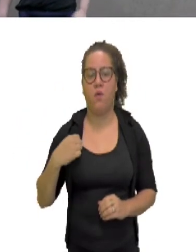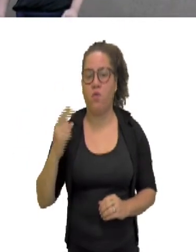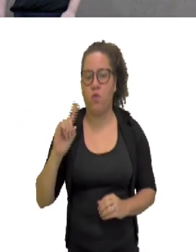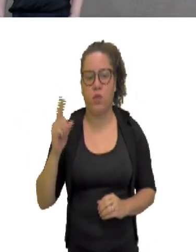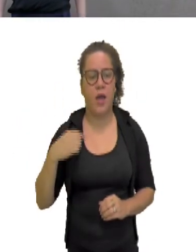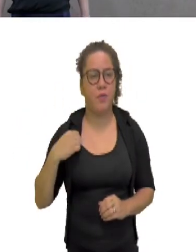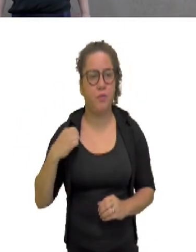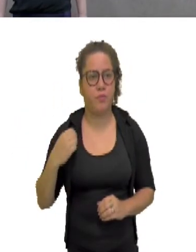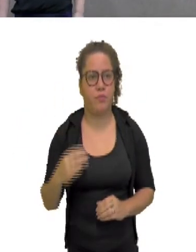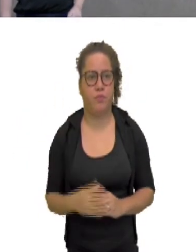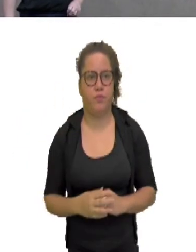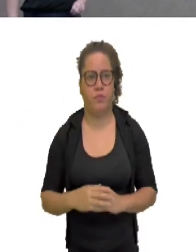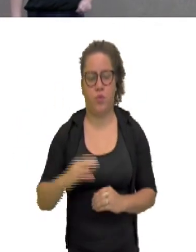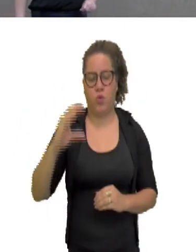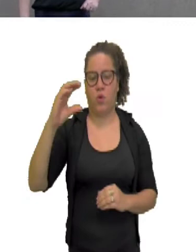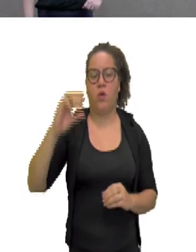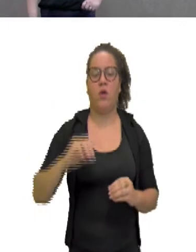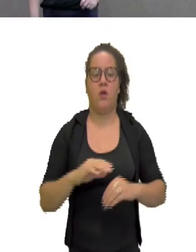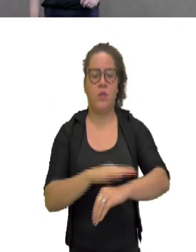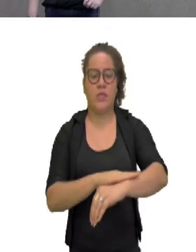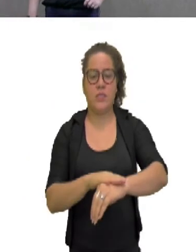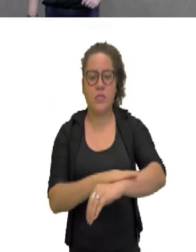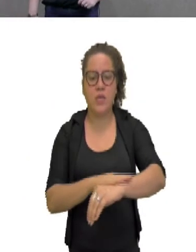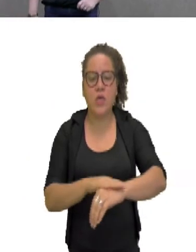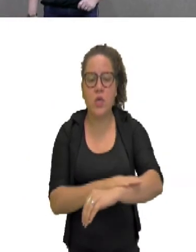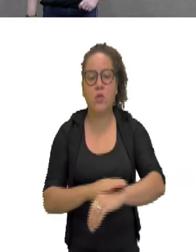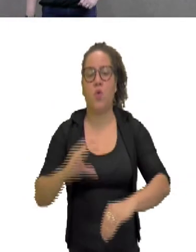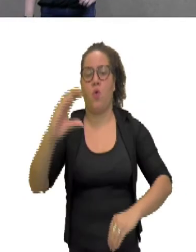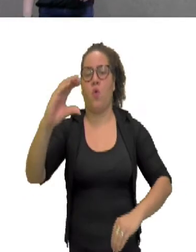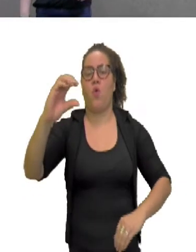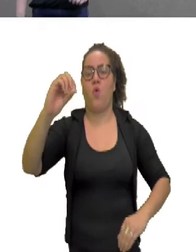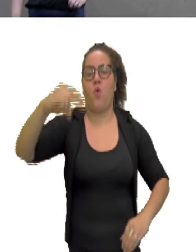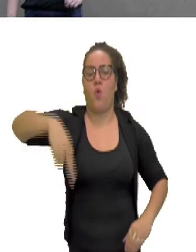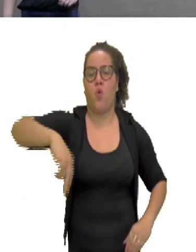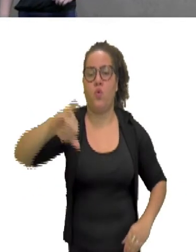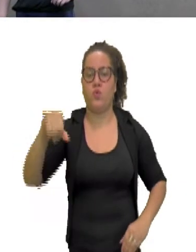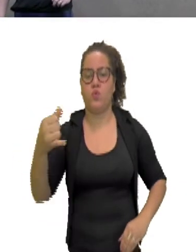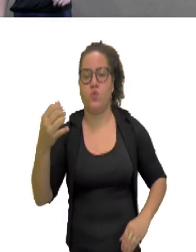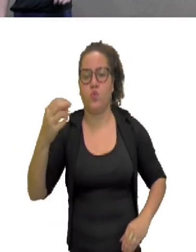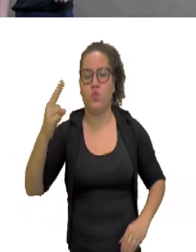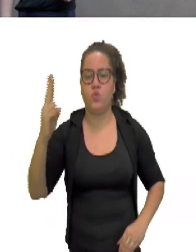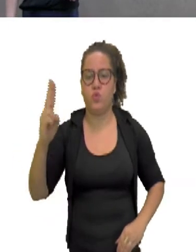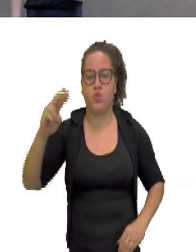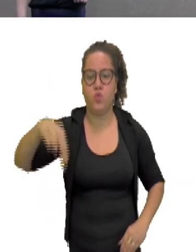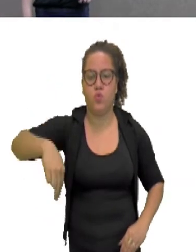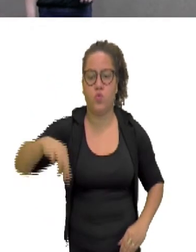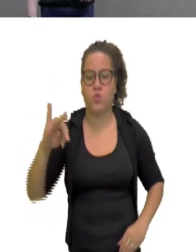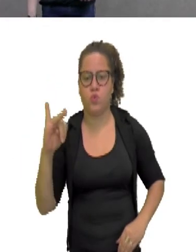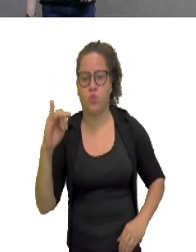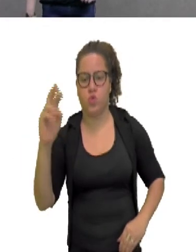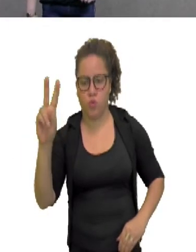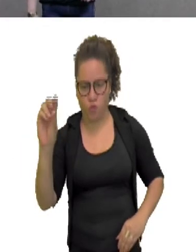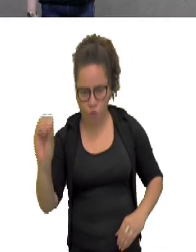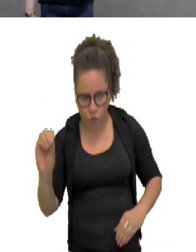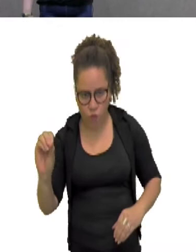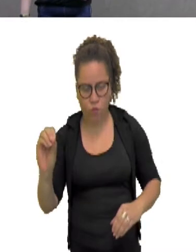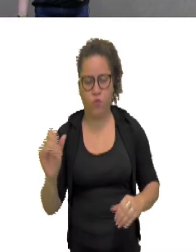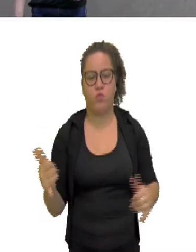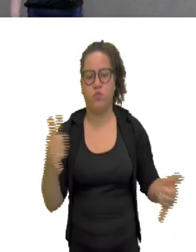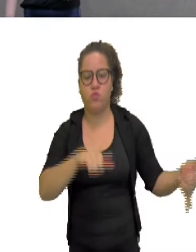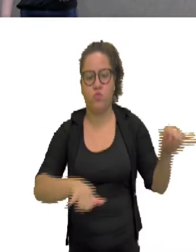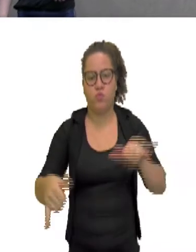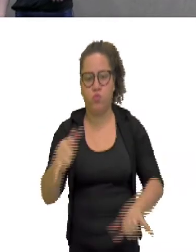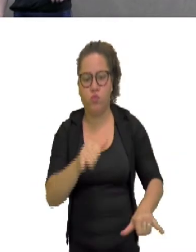Tecido conjuntivo possui as funções de sustentação, preenchimento e o transporte de substâncias.